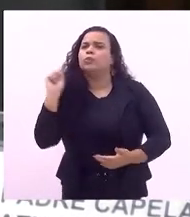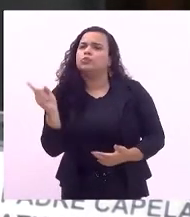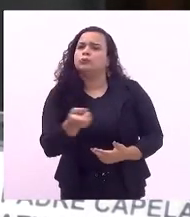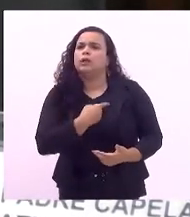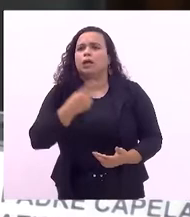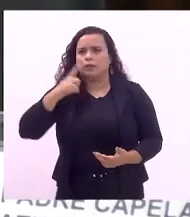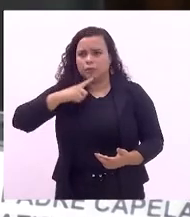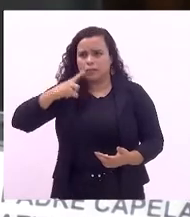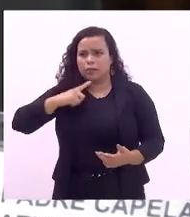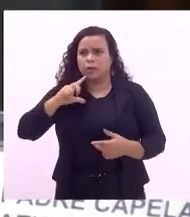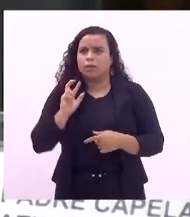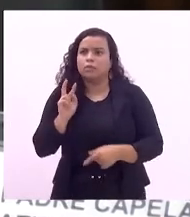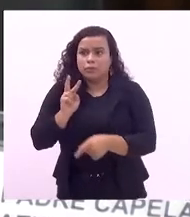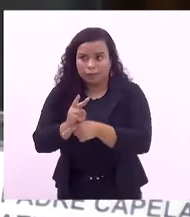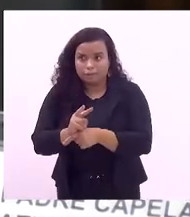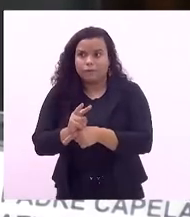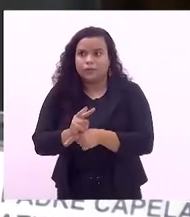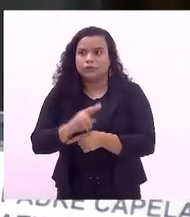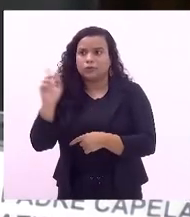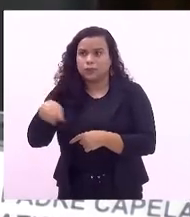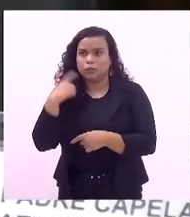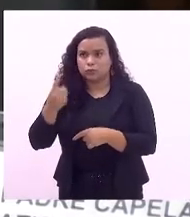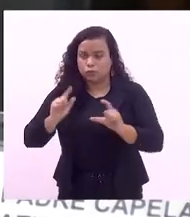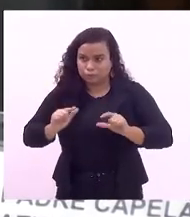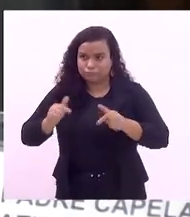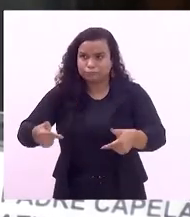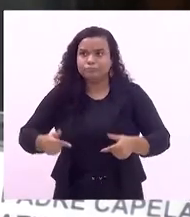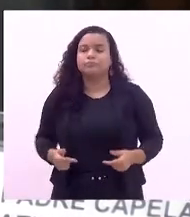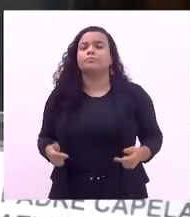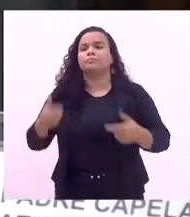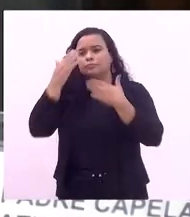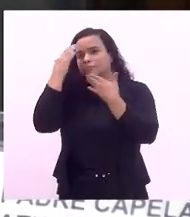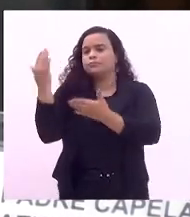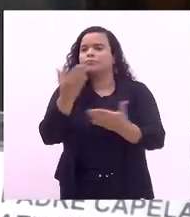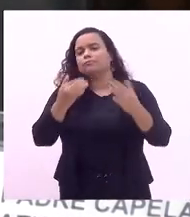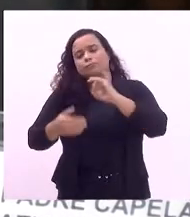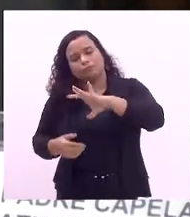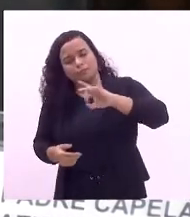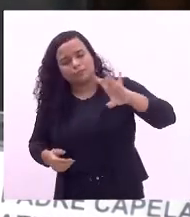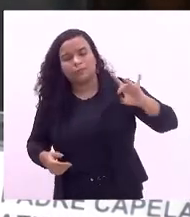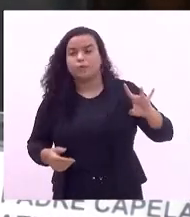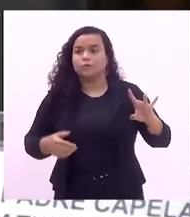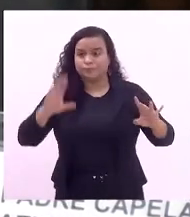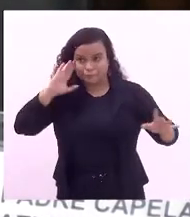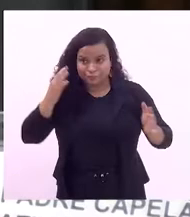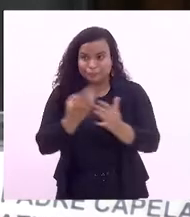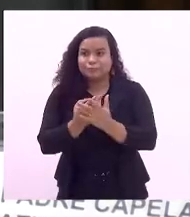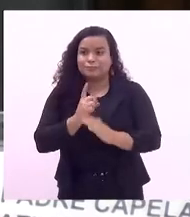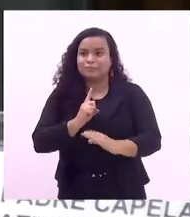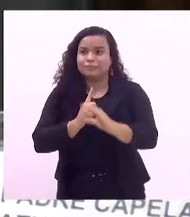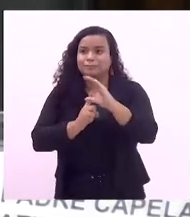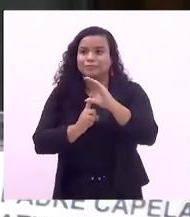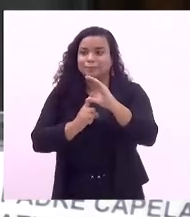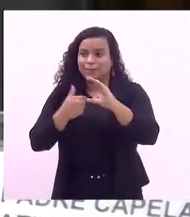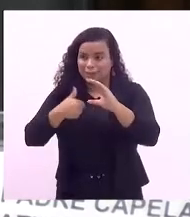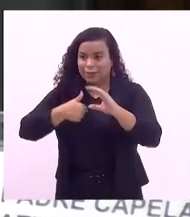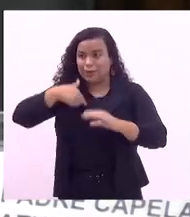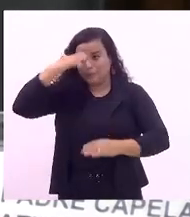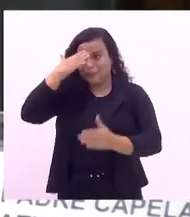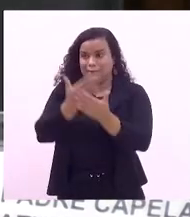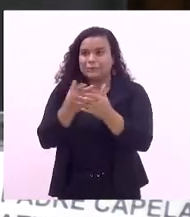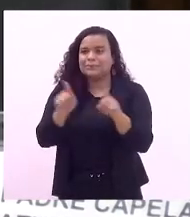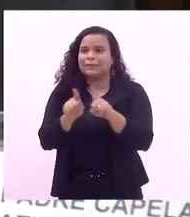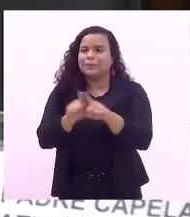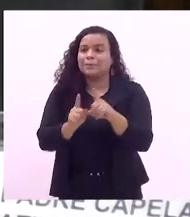gente e aqui defender a nossa bandeira e agradecer cada um de vocês que acredita na Capelania porque eu também acredito então